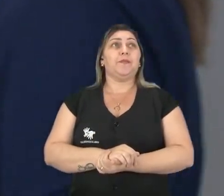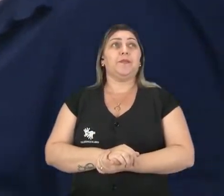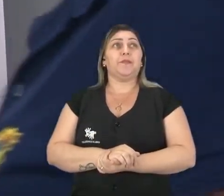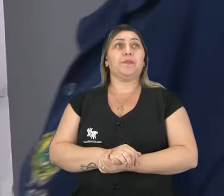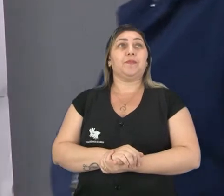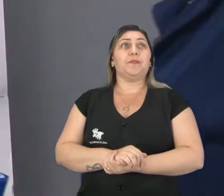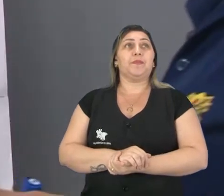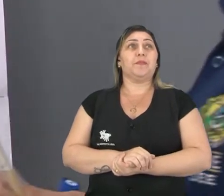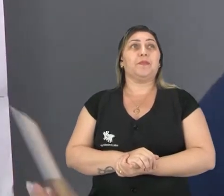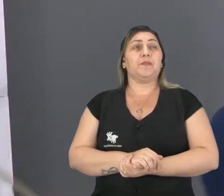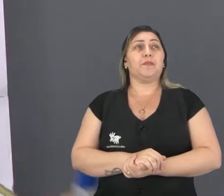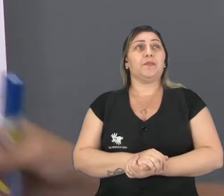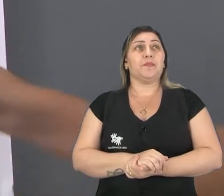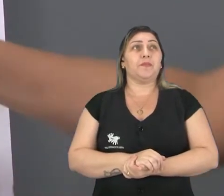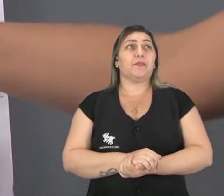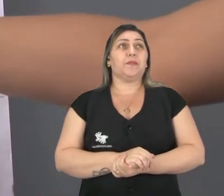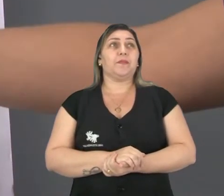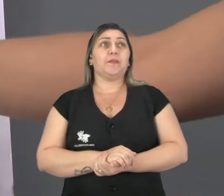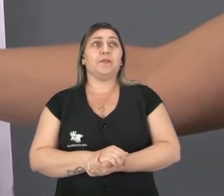Verdade.